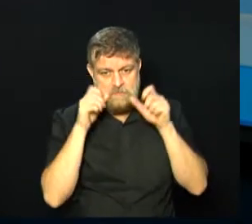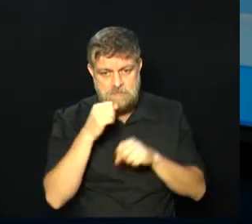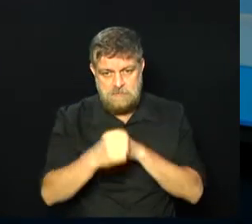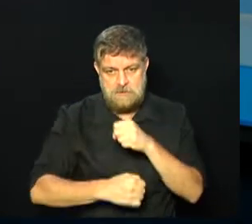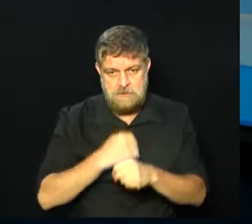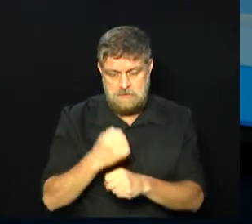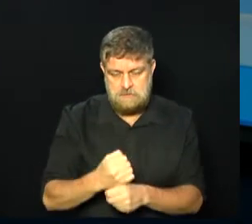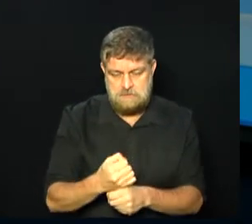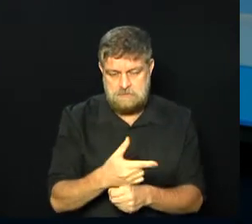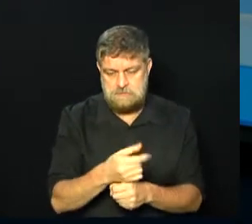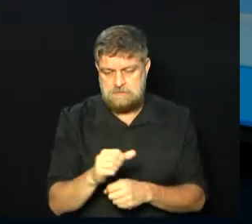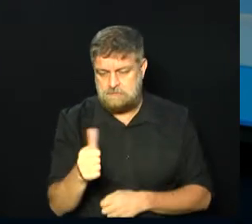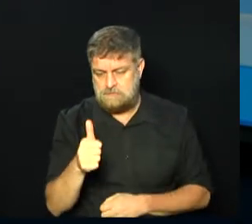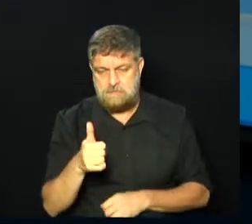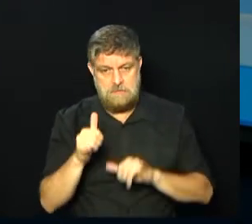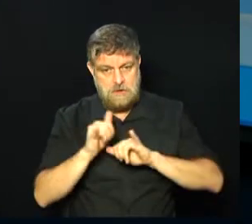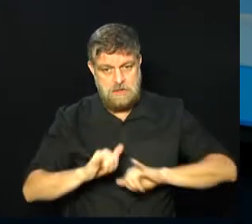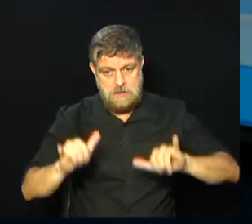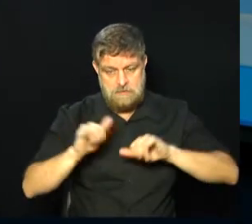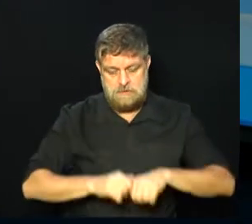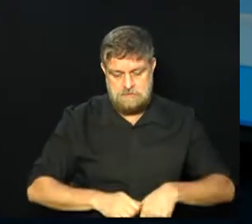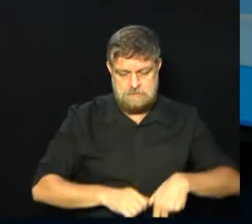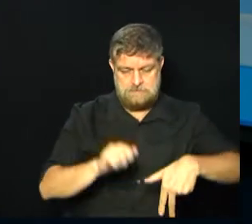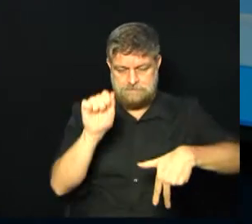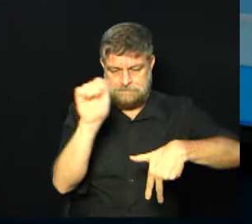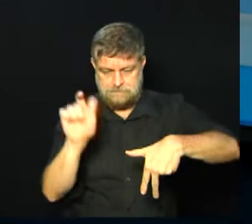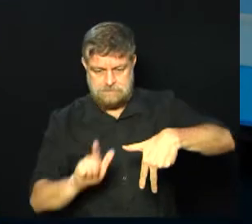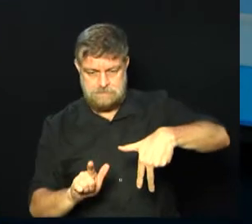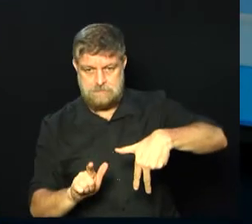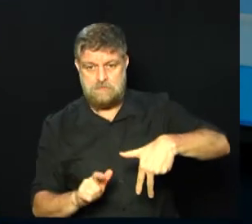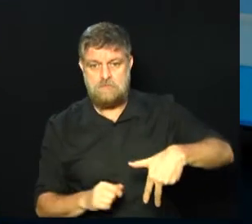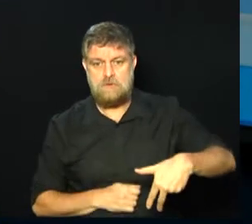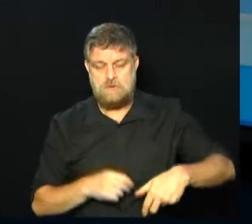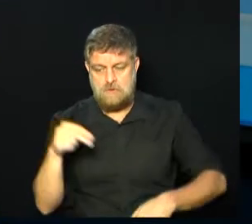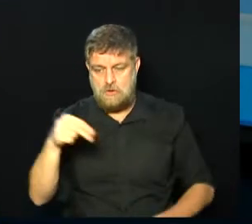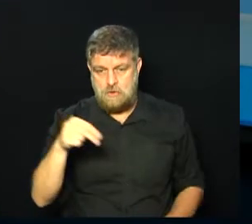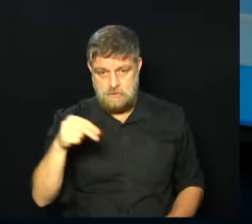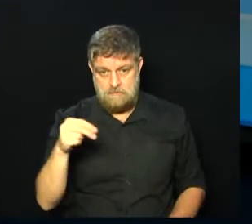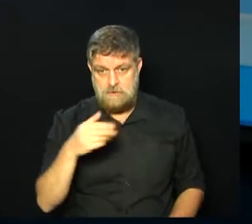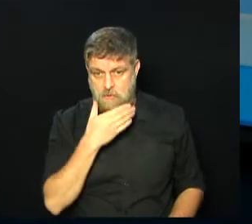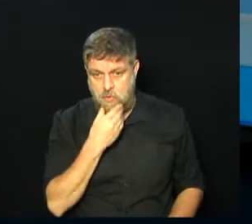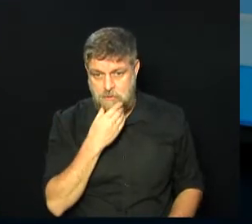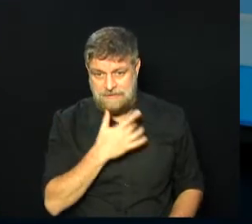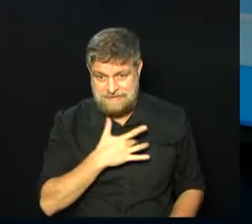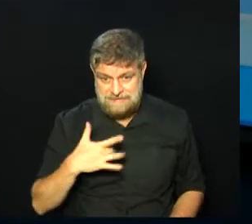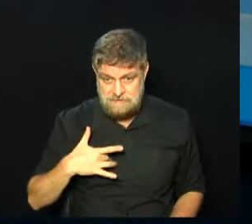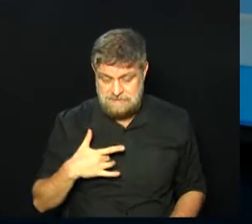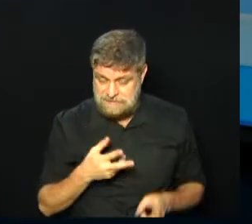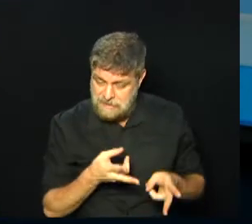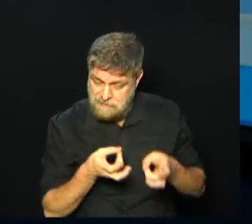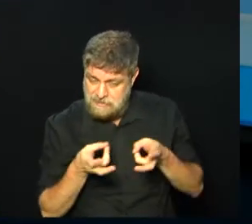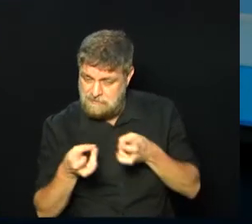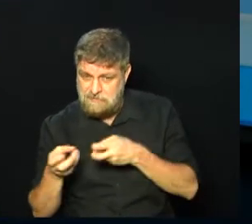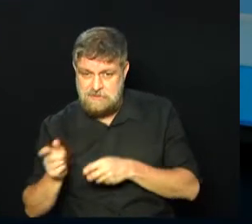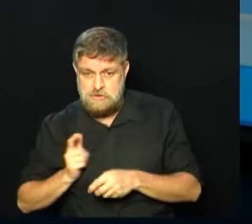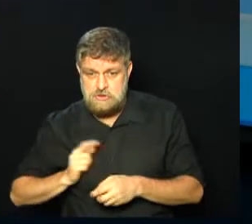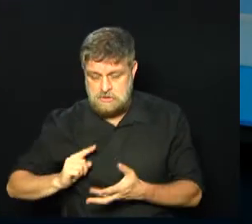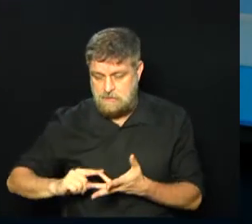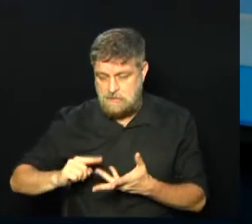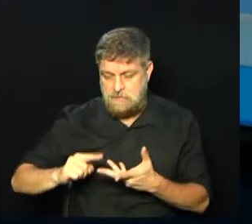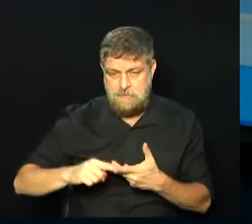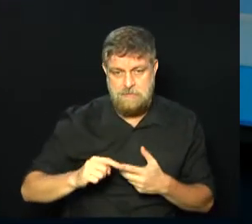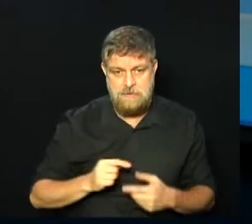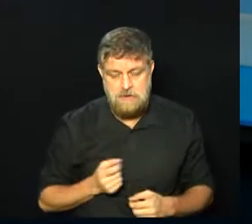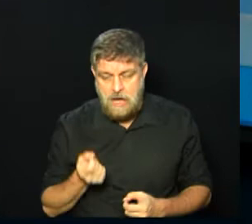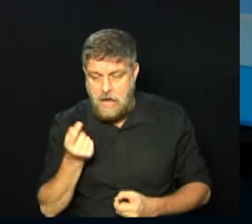2011, quando lançamos a campanha Novembro Azul, na época percebemos que haviam algumas iniciativas pontuais